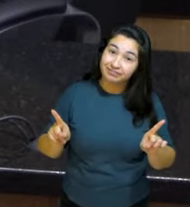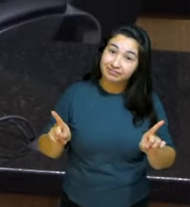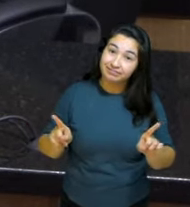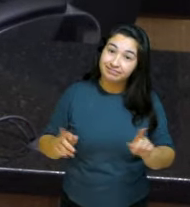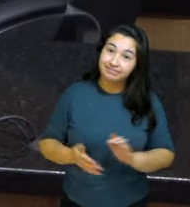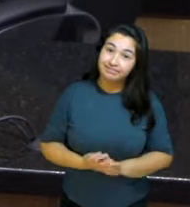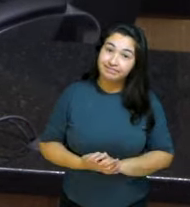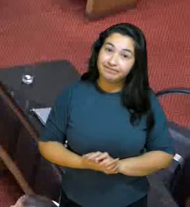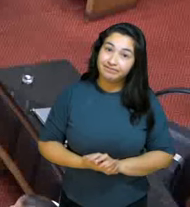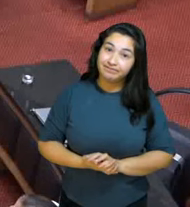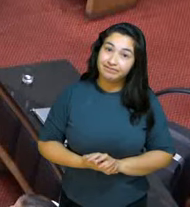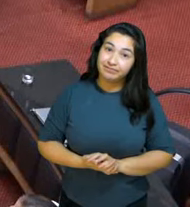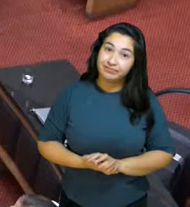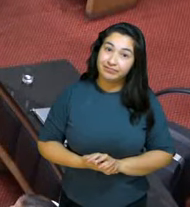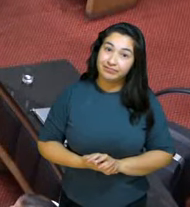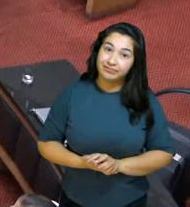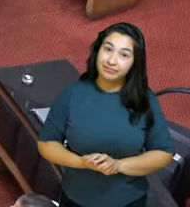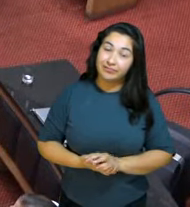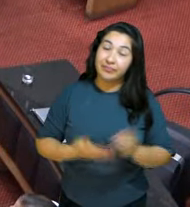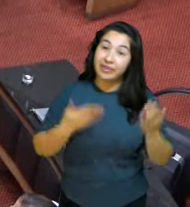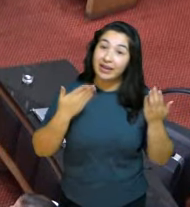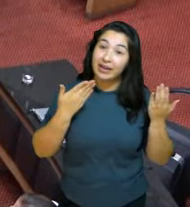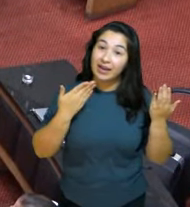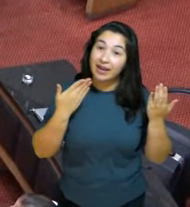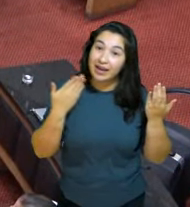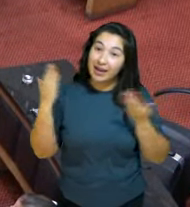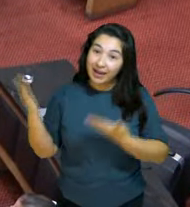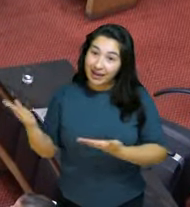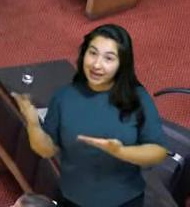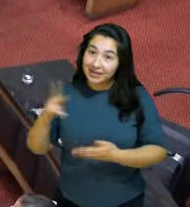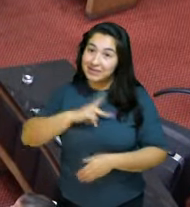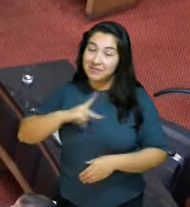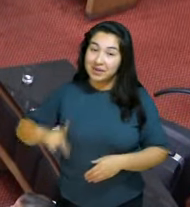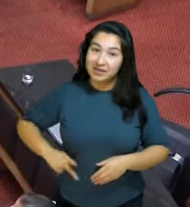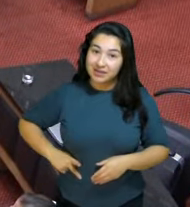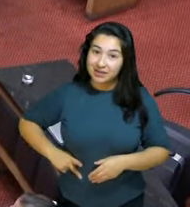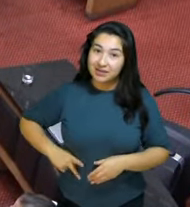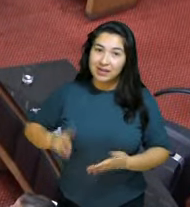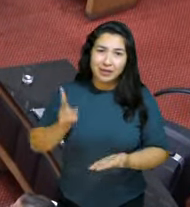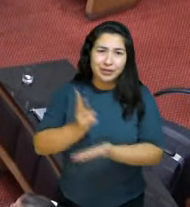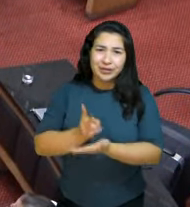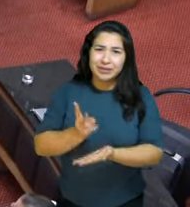presidente Renan, nosso eterno presidente Renan do Conselho, tenho um carinho muito grande por ele,